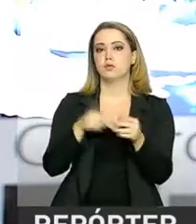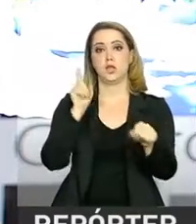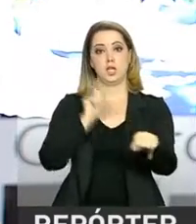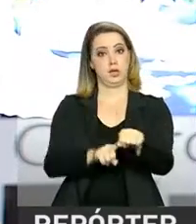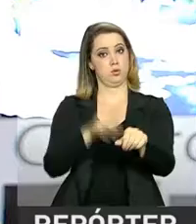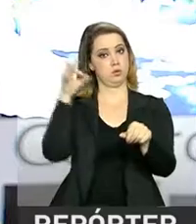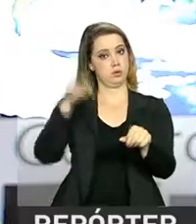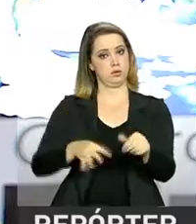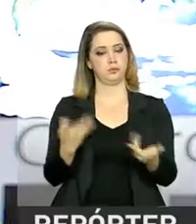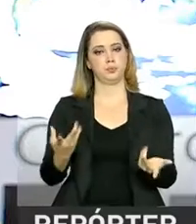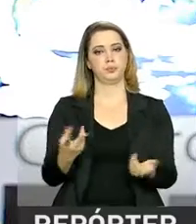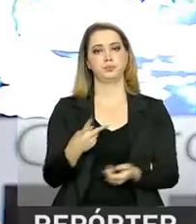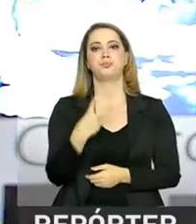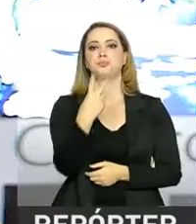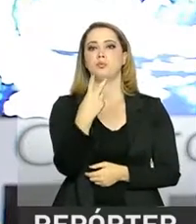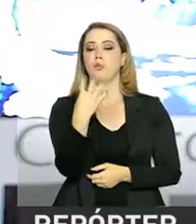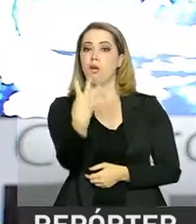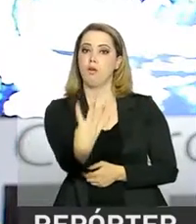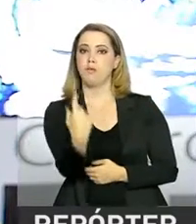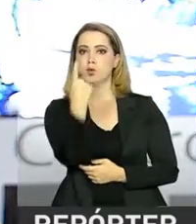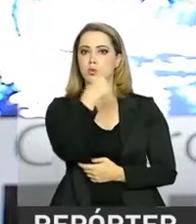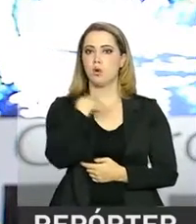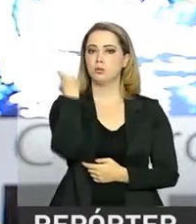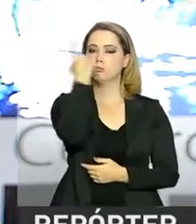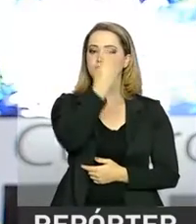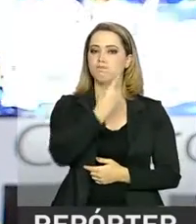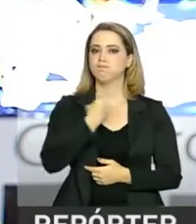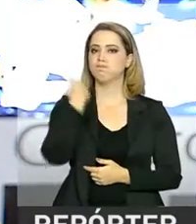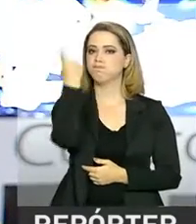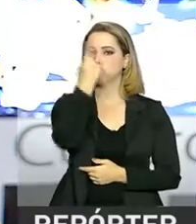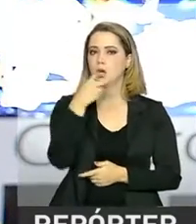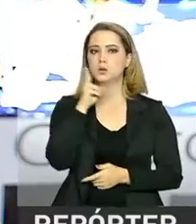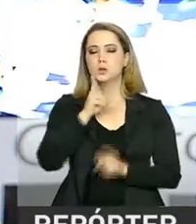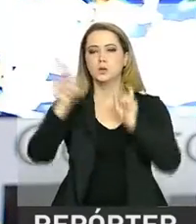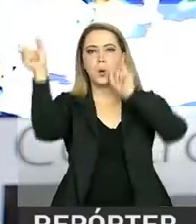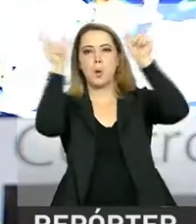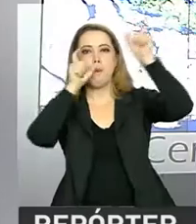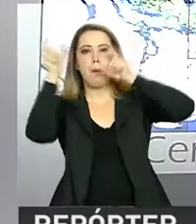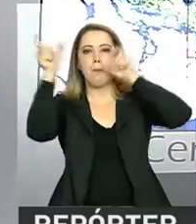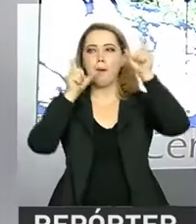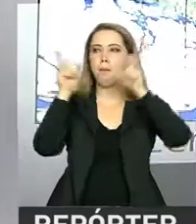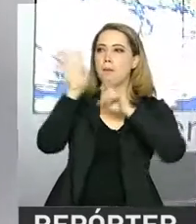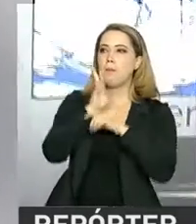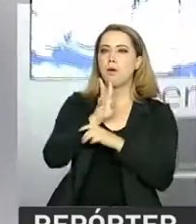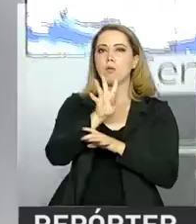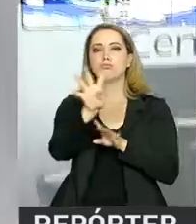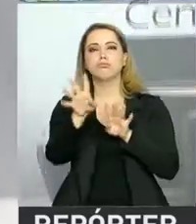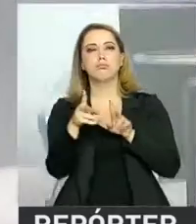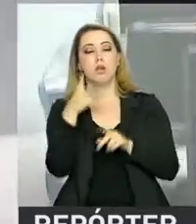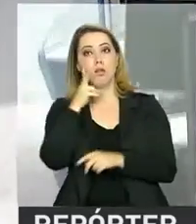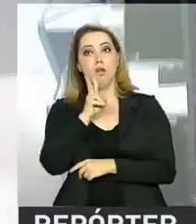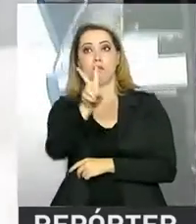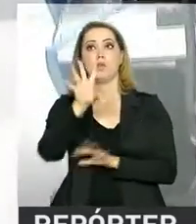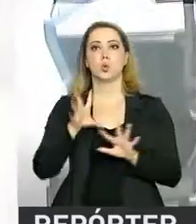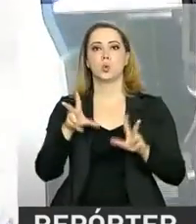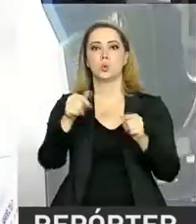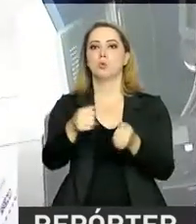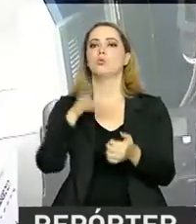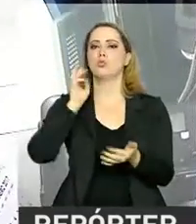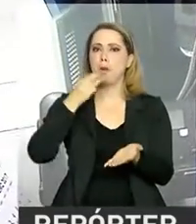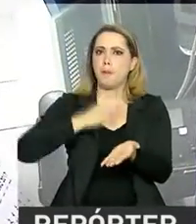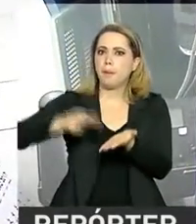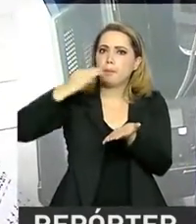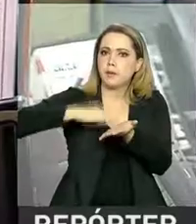funciona durante 24 horas nós temos equipes revezando que ela fica visualizando o país inteiro enviando as mensagens de alerta